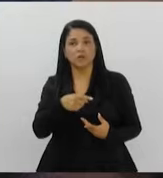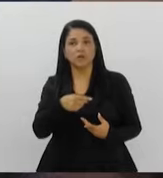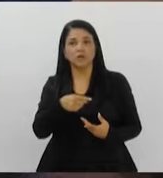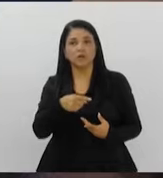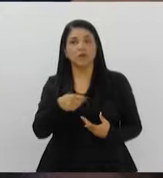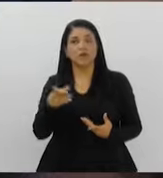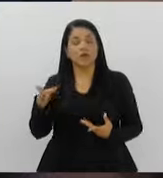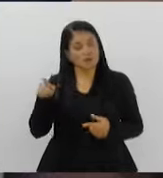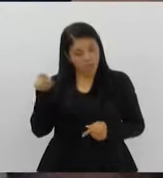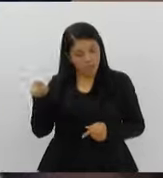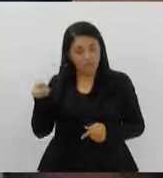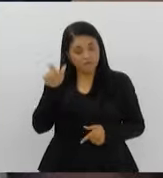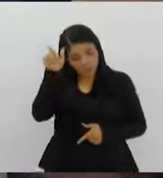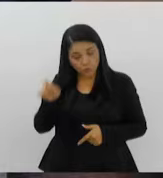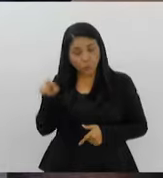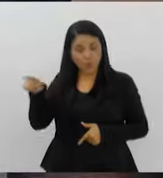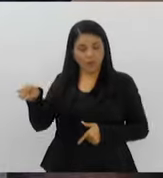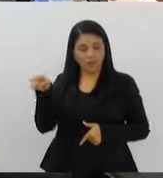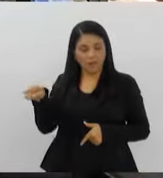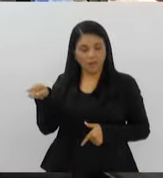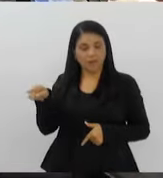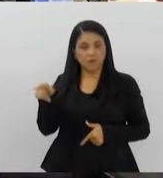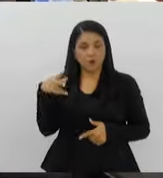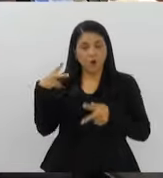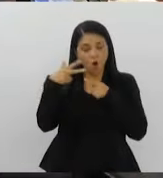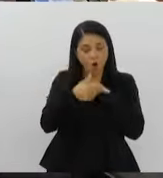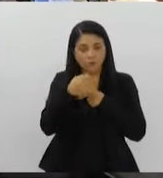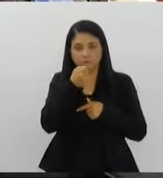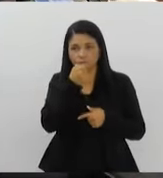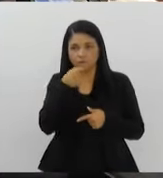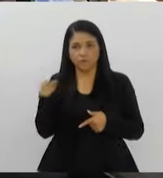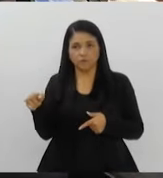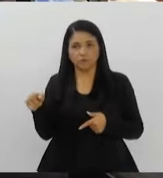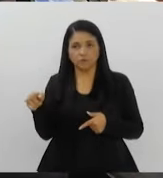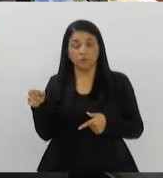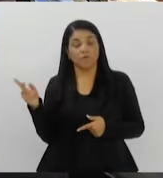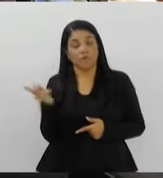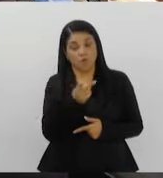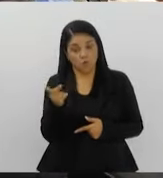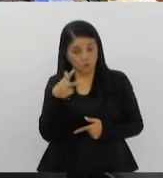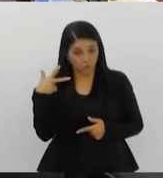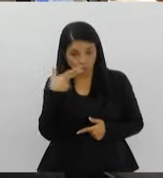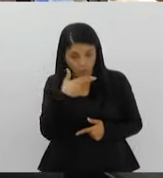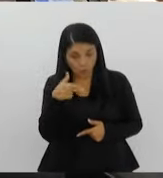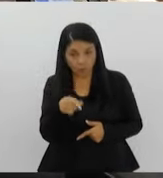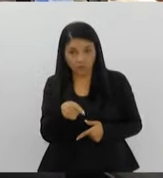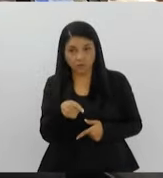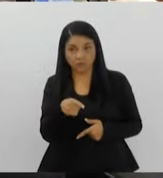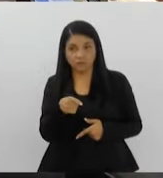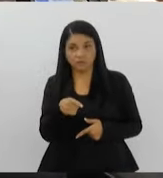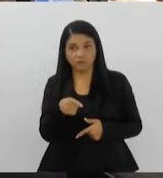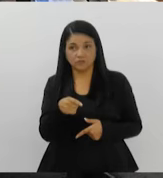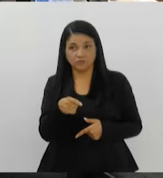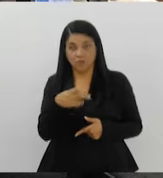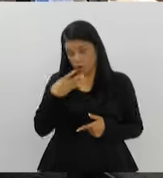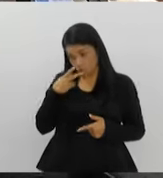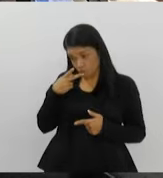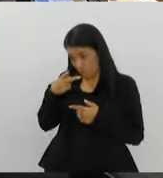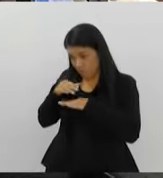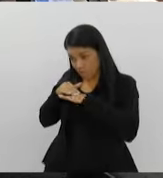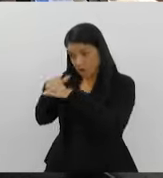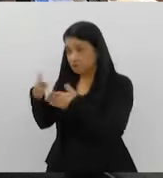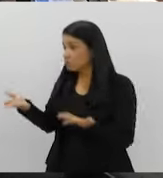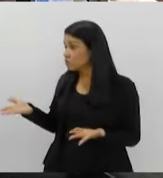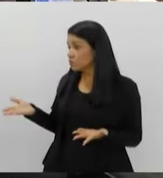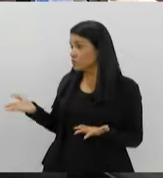prefeito Eduardo Paes. Vocês estão discutindo. O microfone dele. Vossa Excelência tá tomando as dores do prefeito Eduardo Paes. Eu tô defendendo. Eu não dirigi o senhor, deputado. Mas eu não dirigi